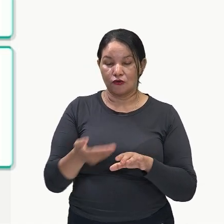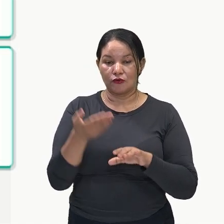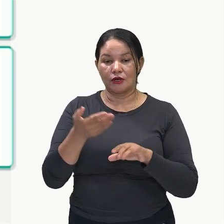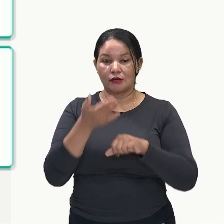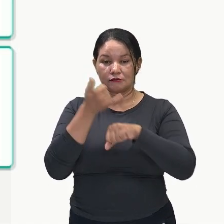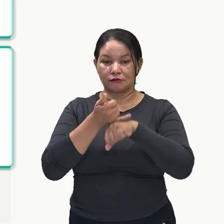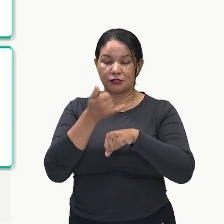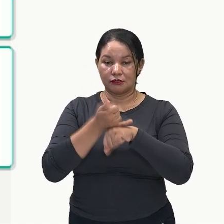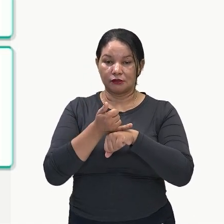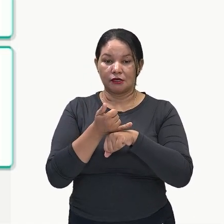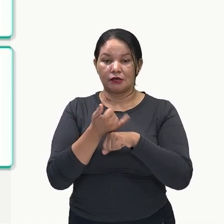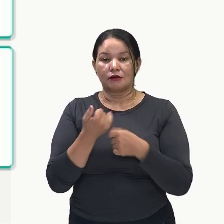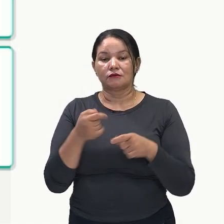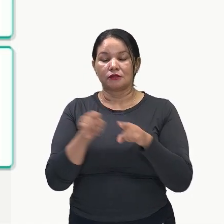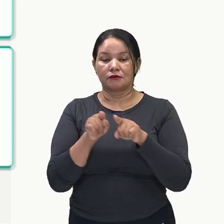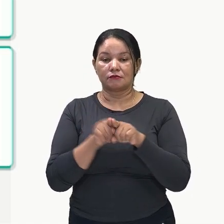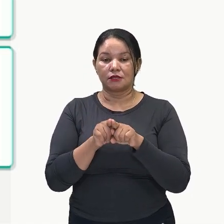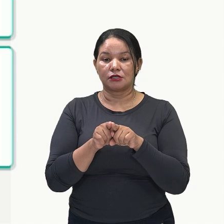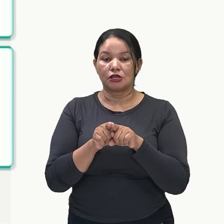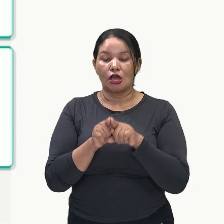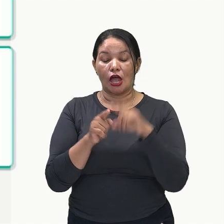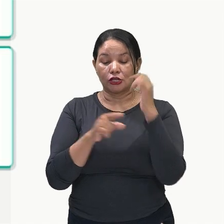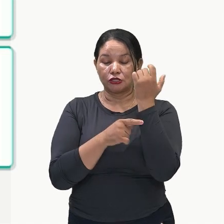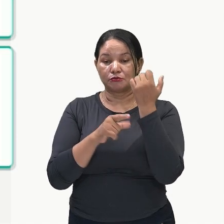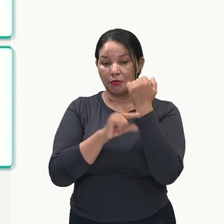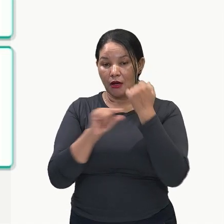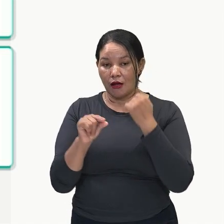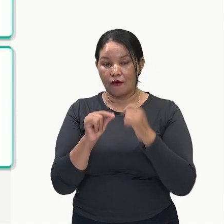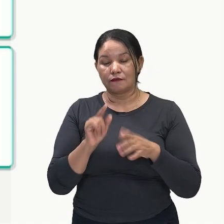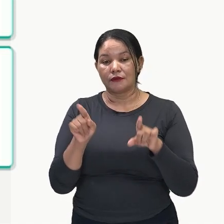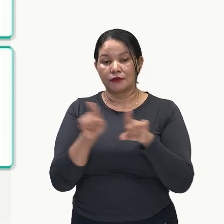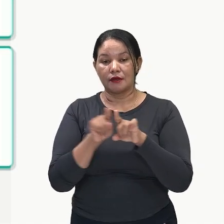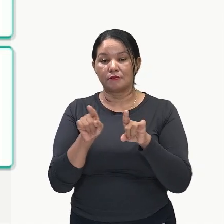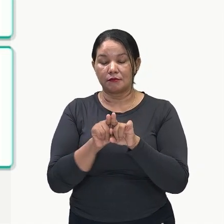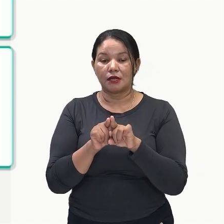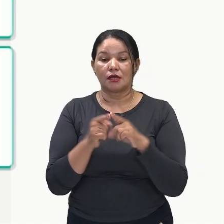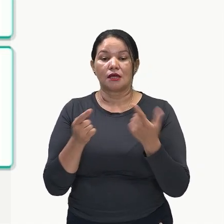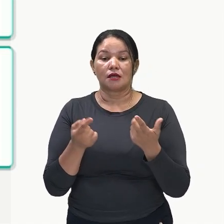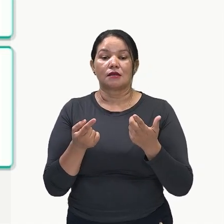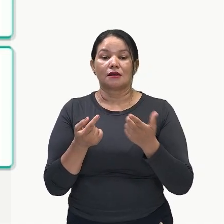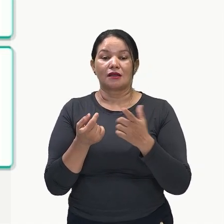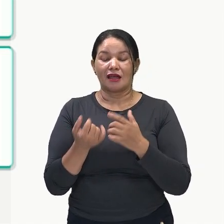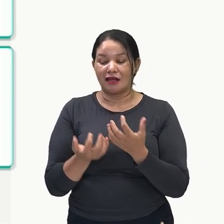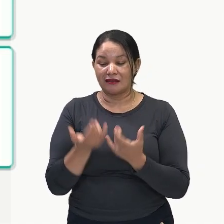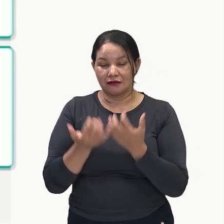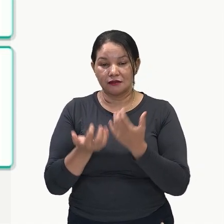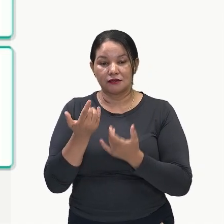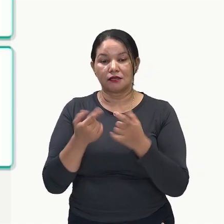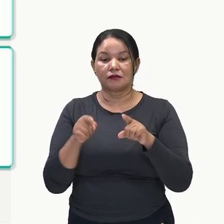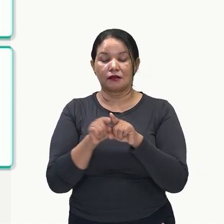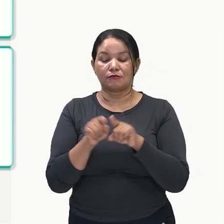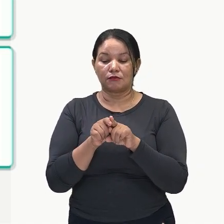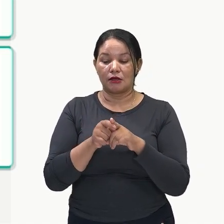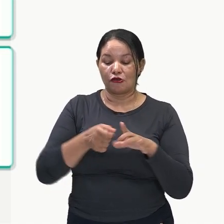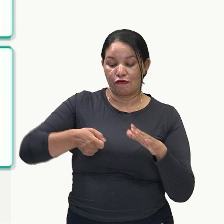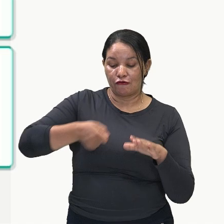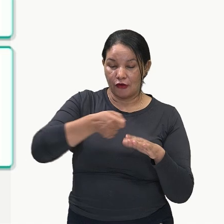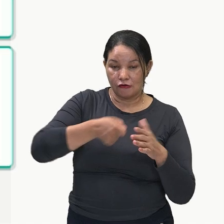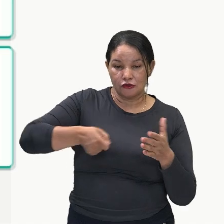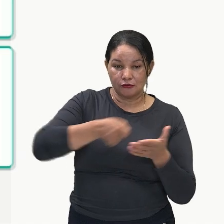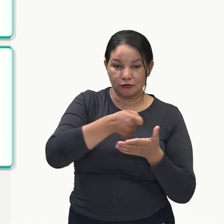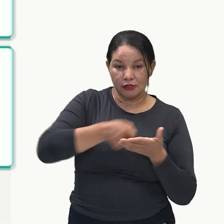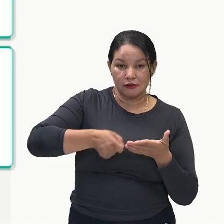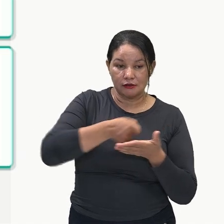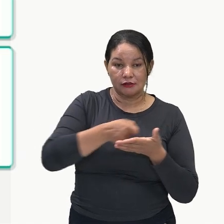em contato lá na panela, que a gente, se você esqueceu lá, ela vai aquecer também. O ferro de passar em contato com